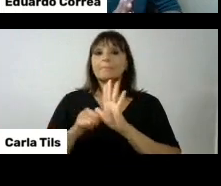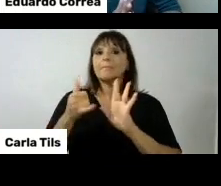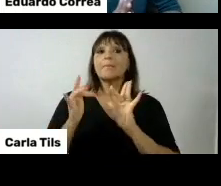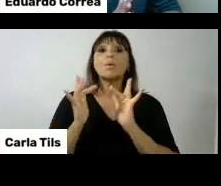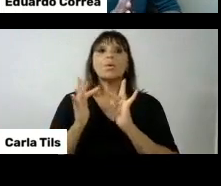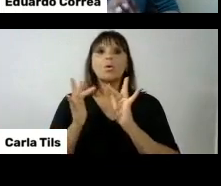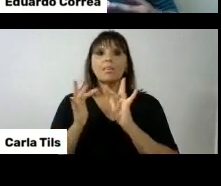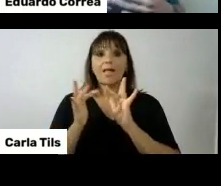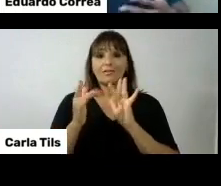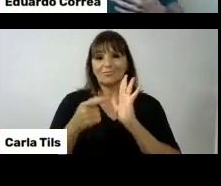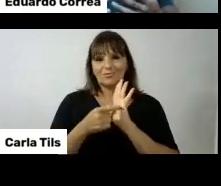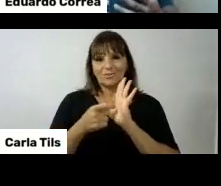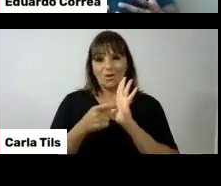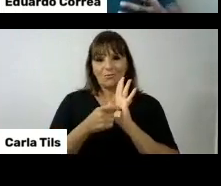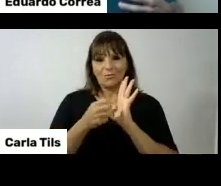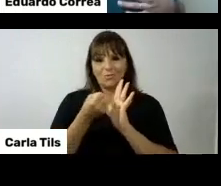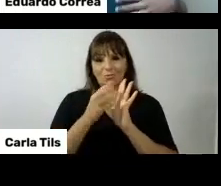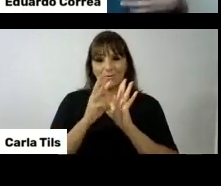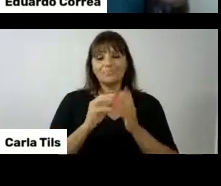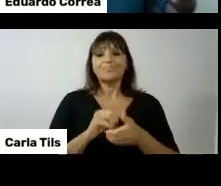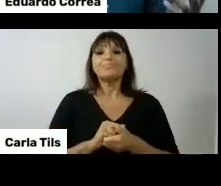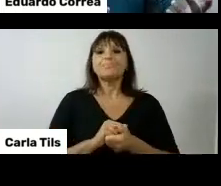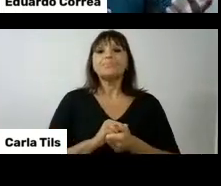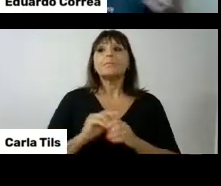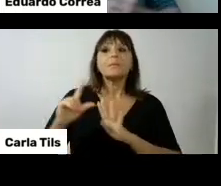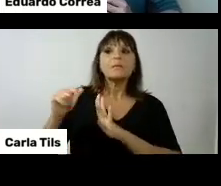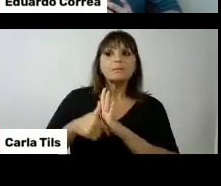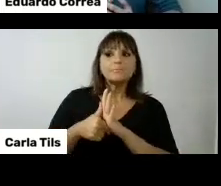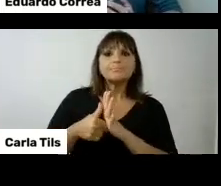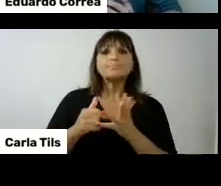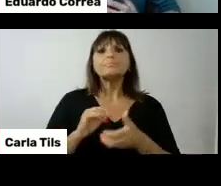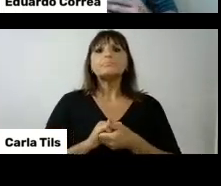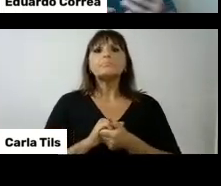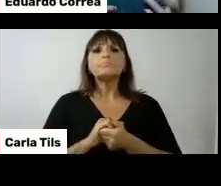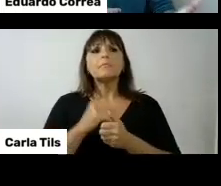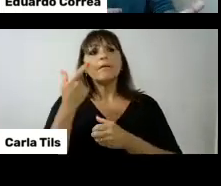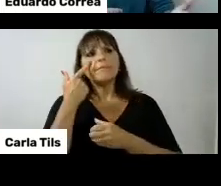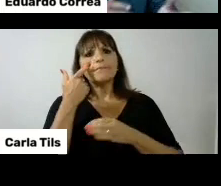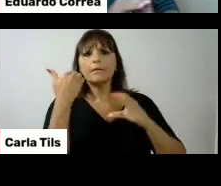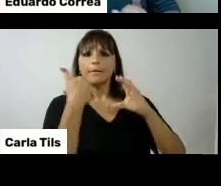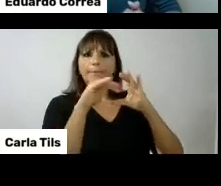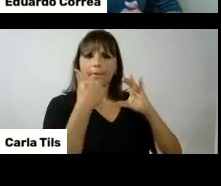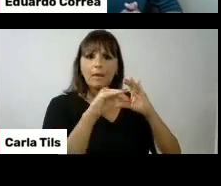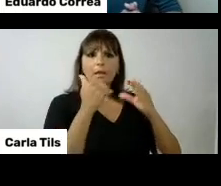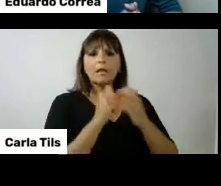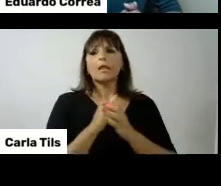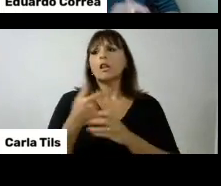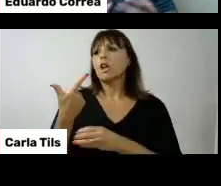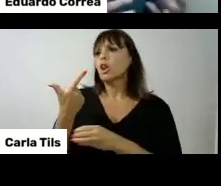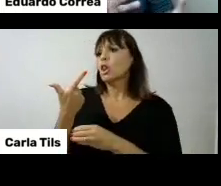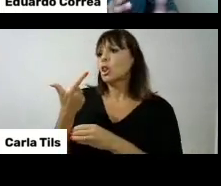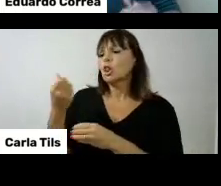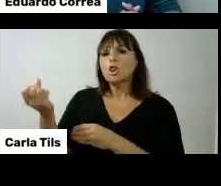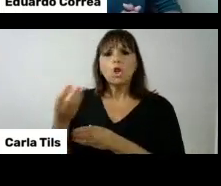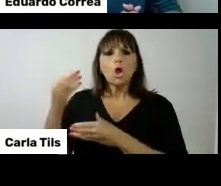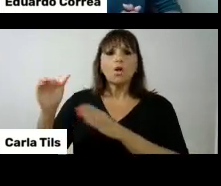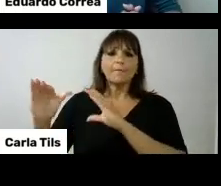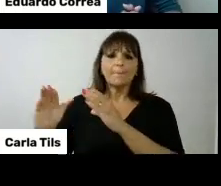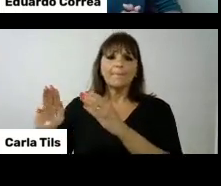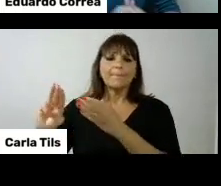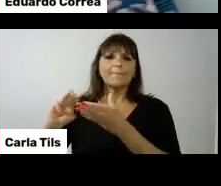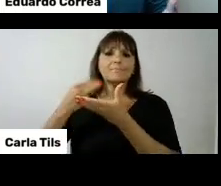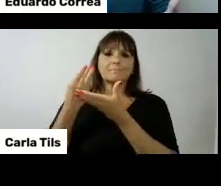software. Logo depois, você vai ver um e-mail que chegou, ou a nova mensagem que chegou no WhatsApp enquanto você